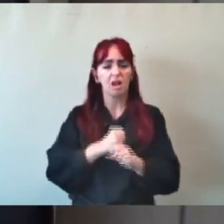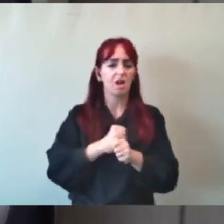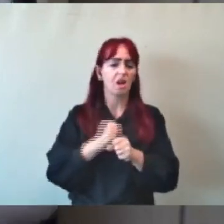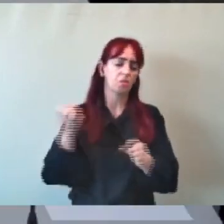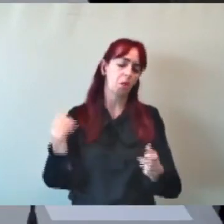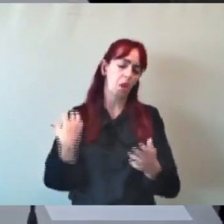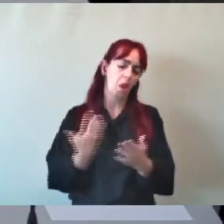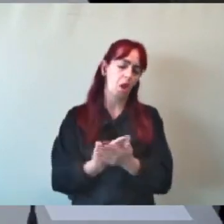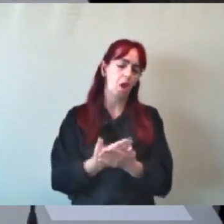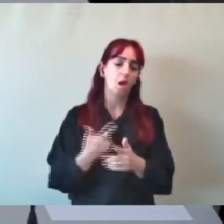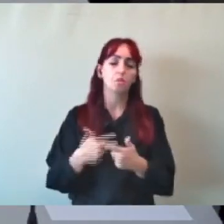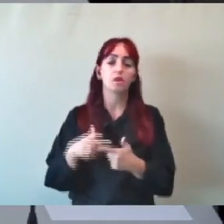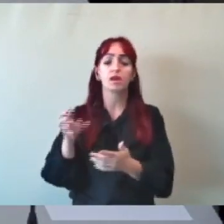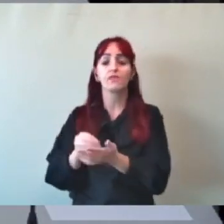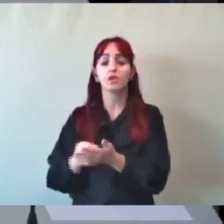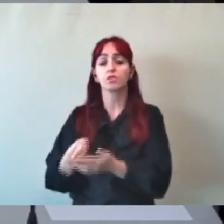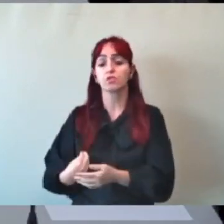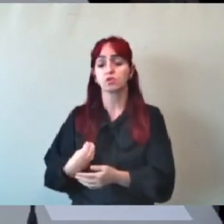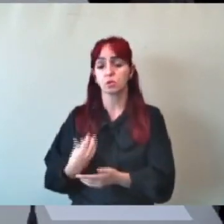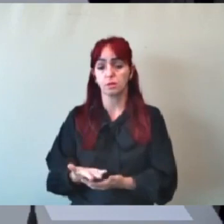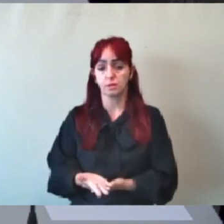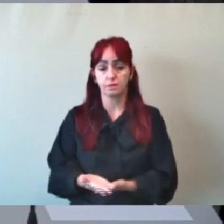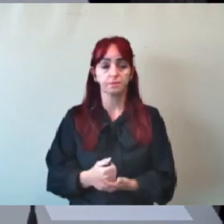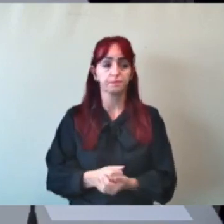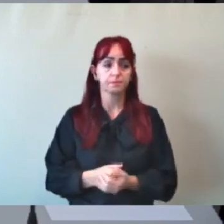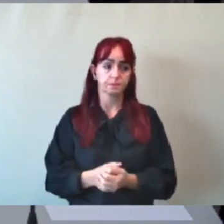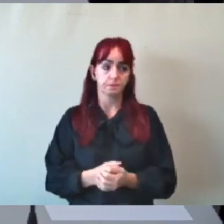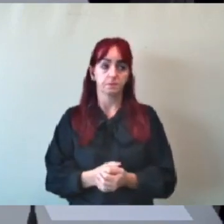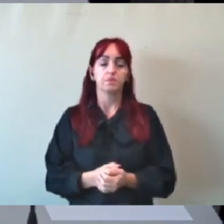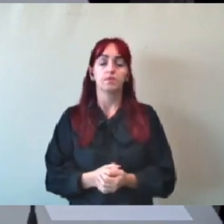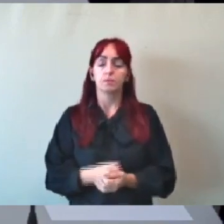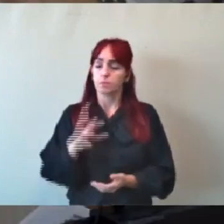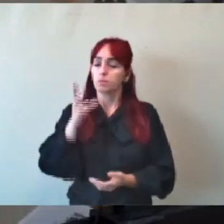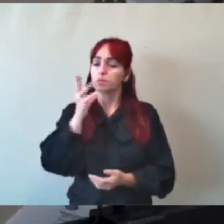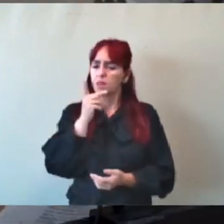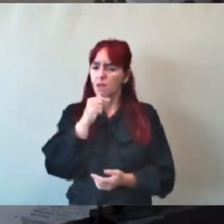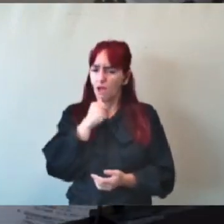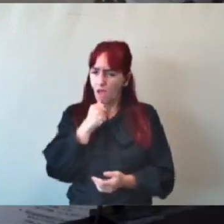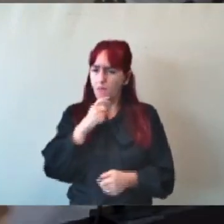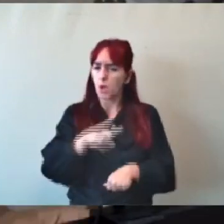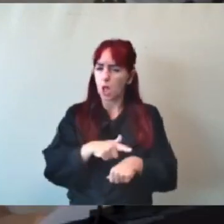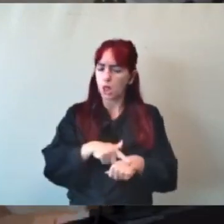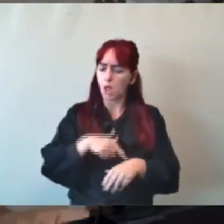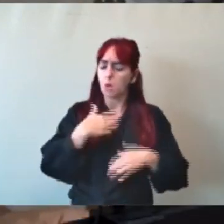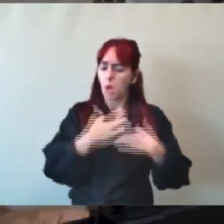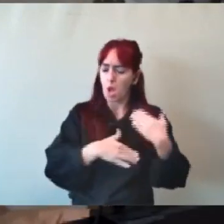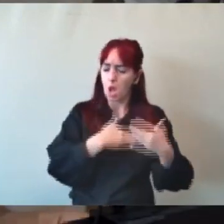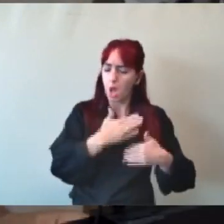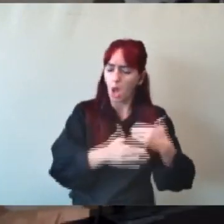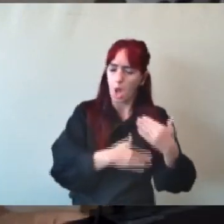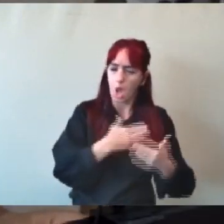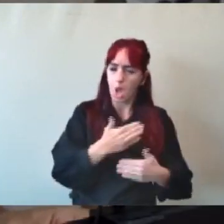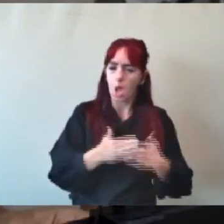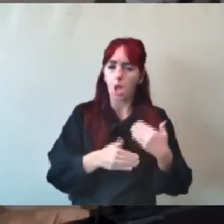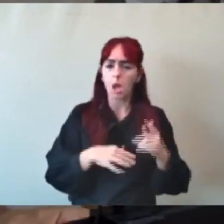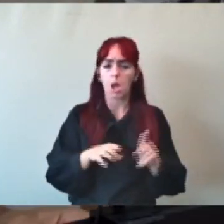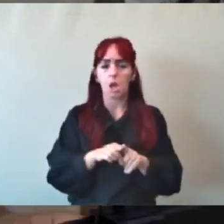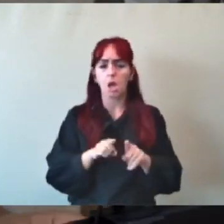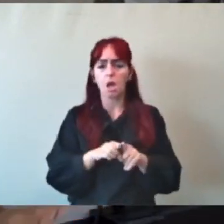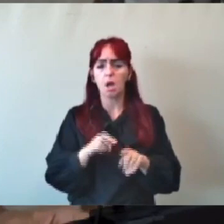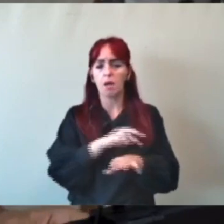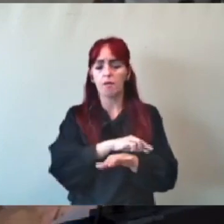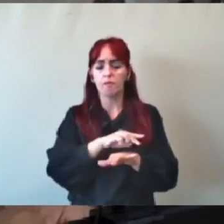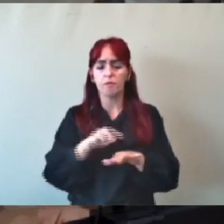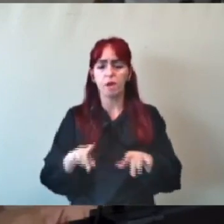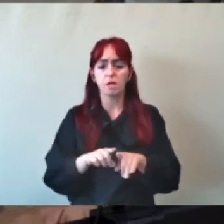Obrigado. Perfeito. Ao tempo que se demorou para QR Code, cartão de crédito, né? A guerra que foi, já era para estar assim há